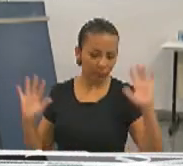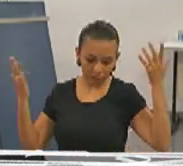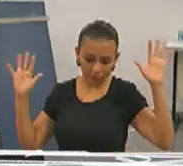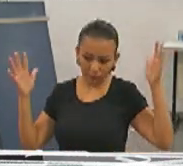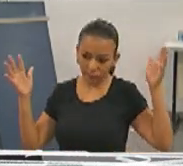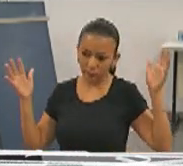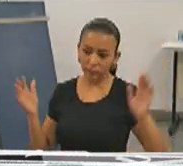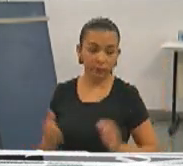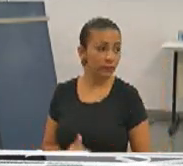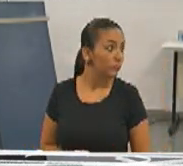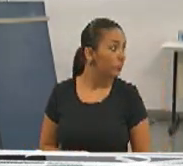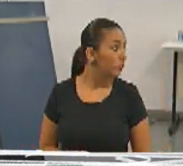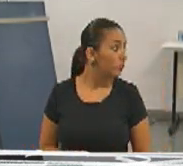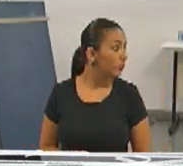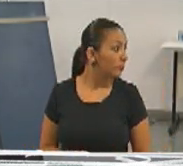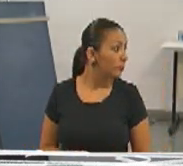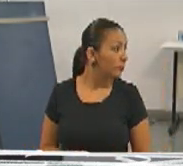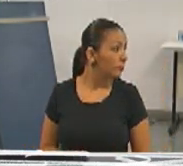A réplica.